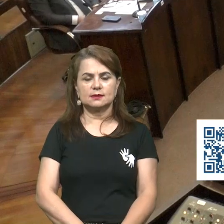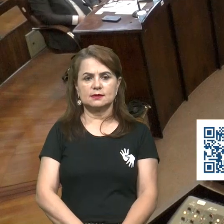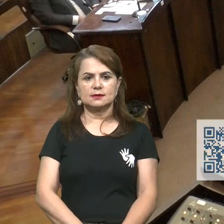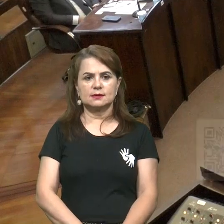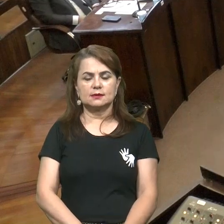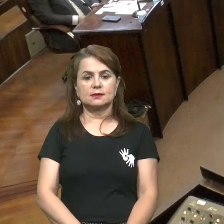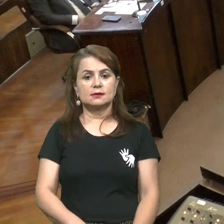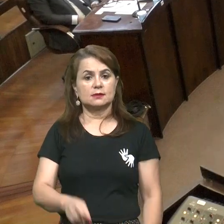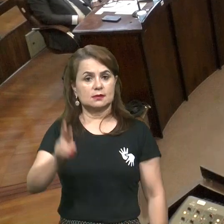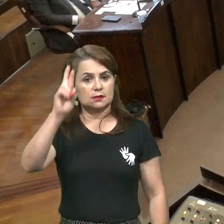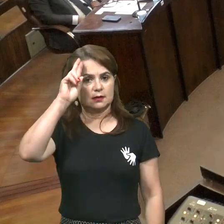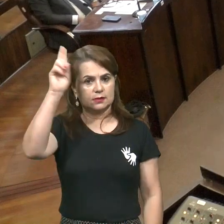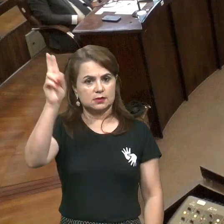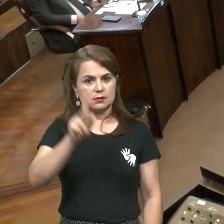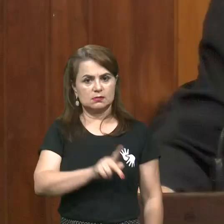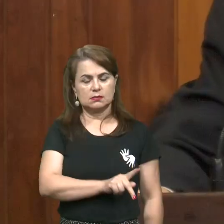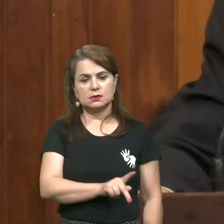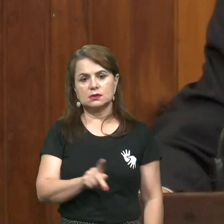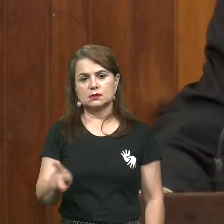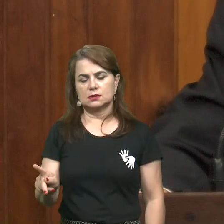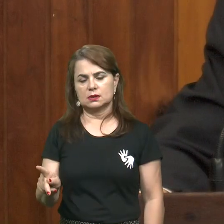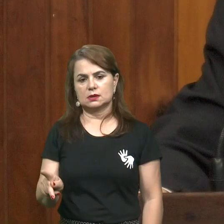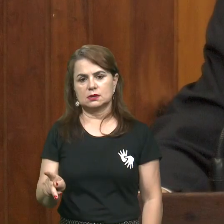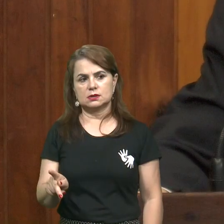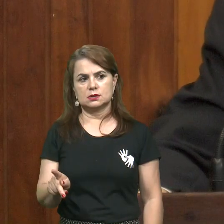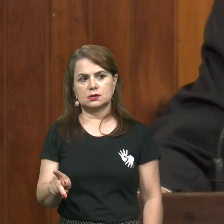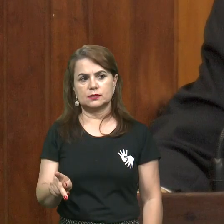Senhor presidente,